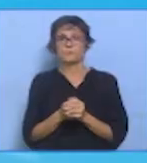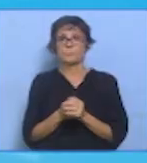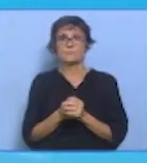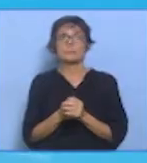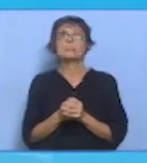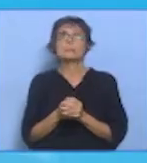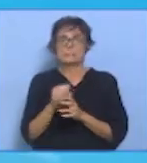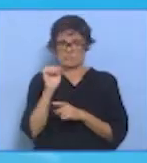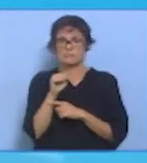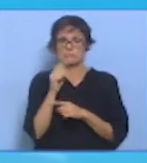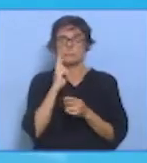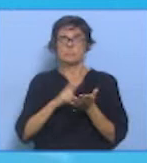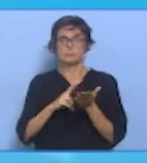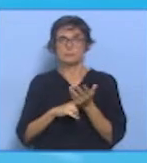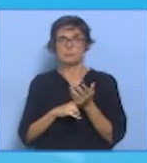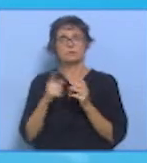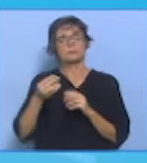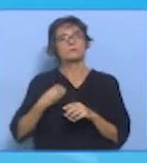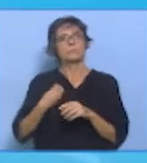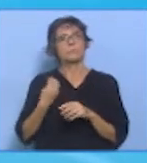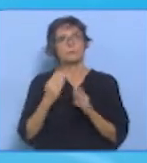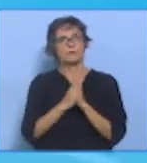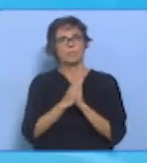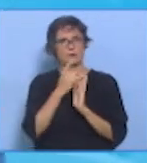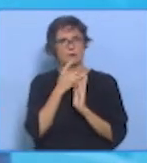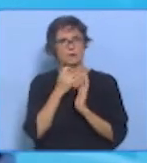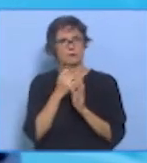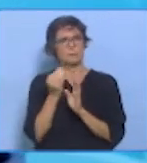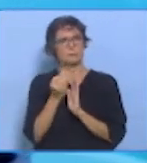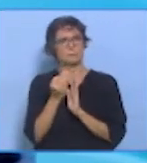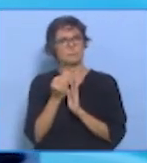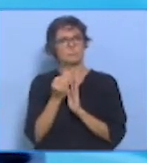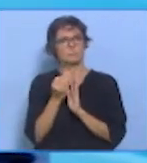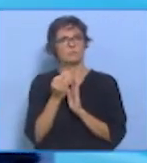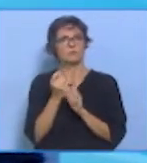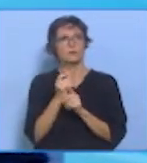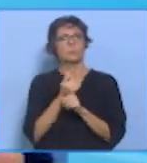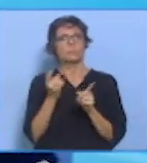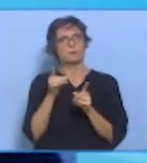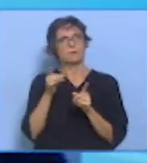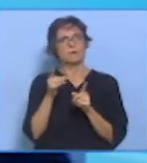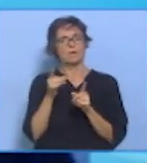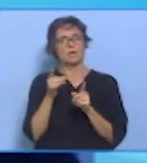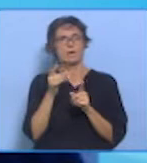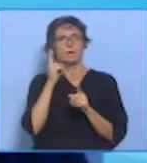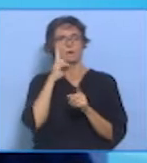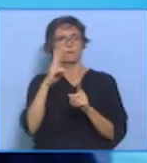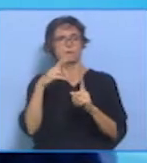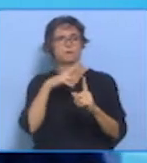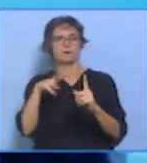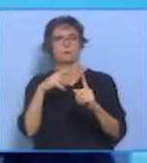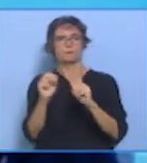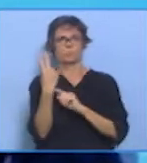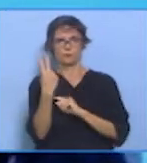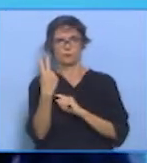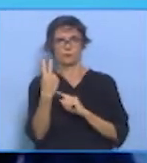John Henry Newman foi no caso da Igreja de Inglaterra, que havia dois lados, não é? Havia este